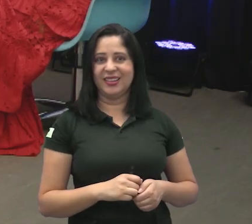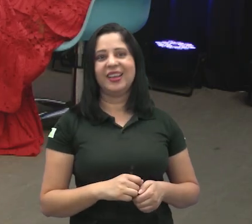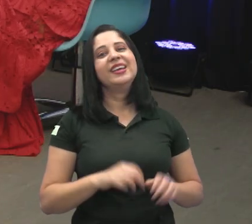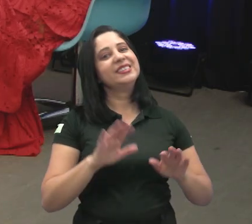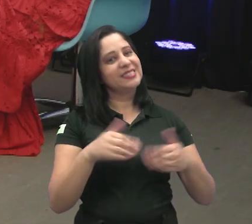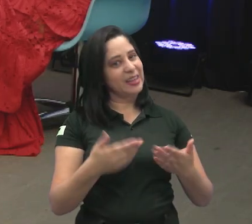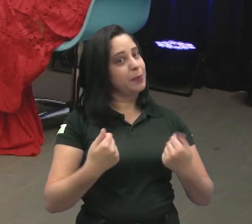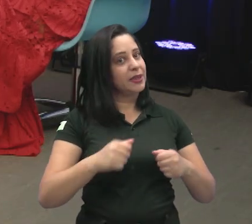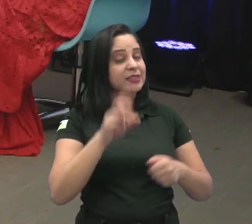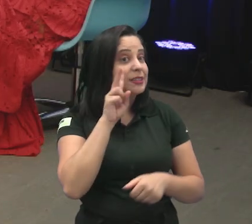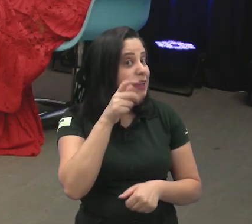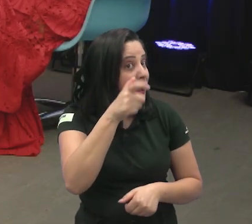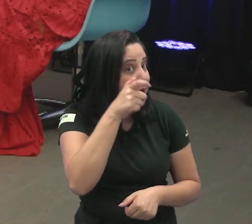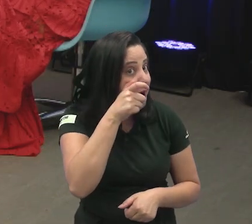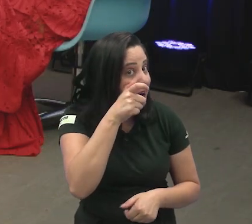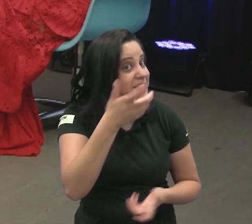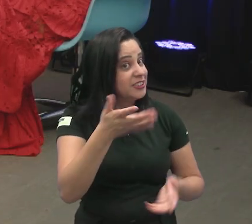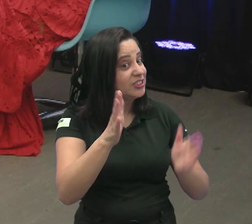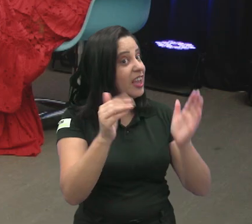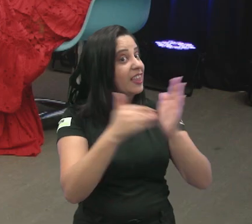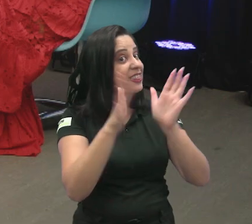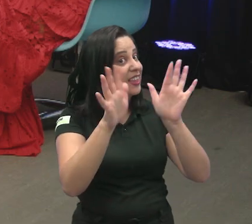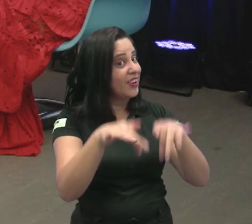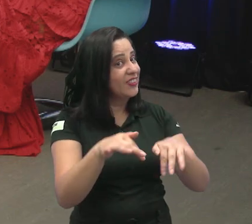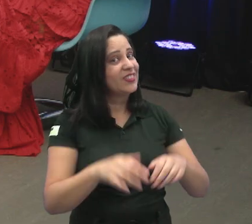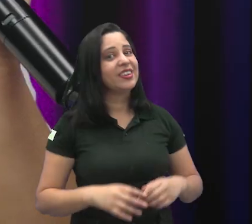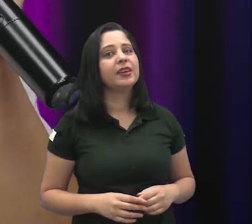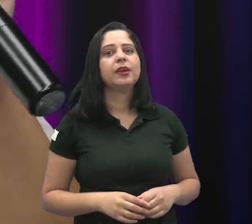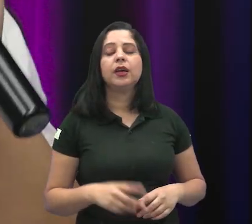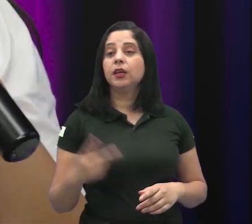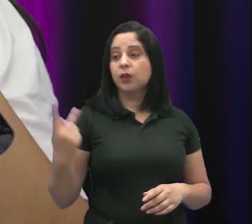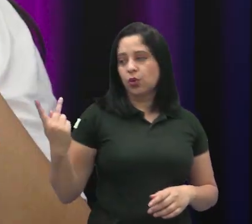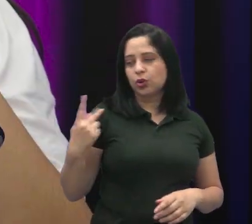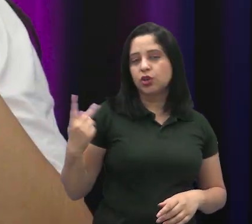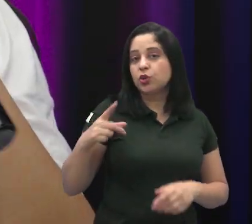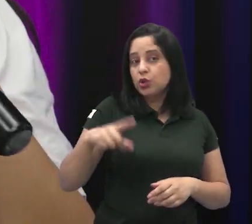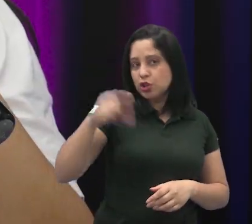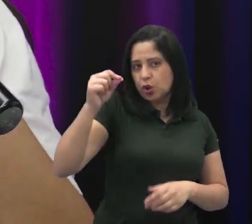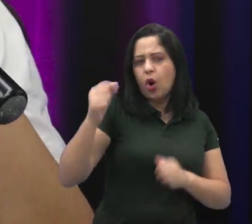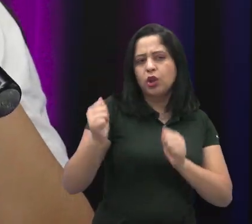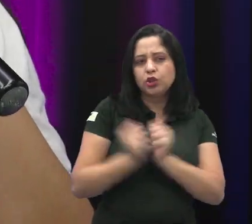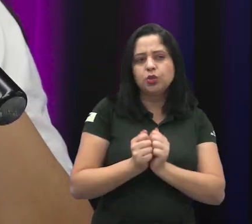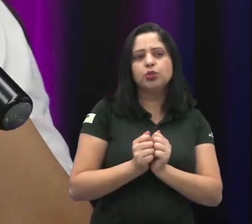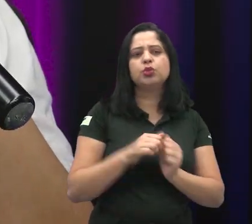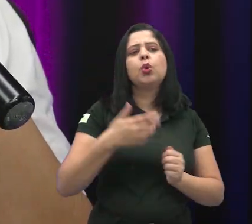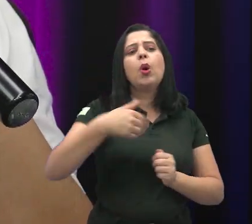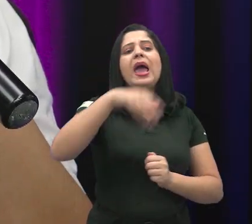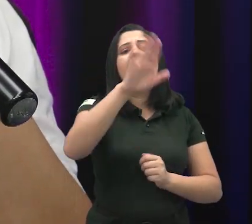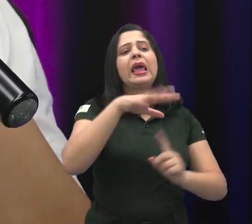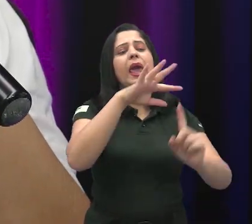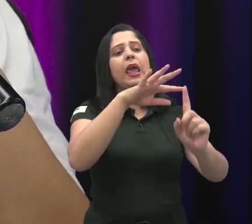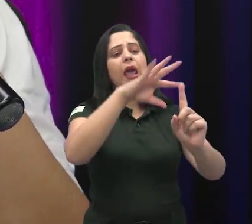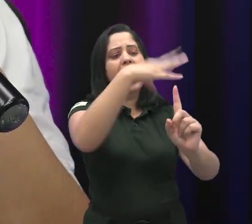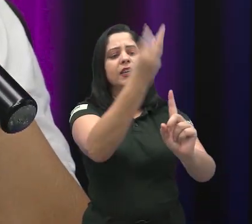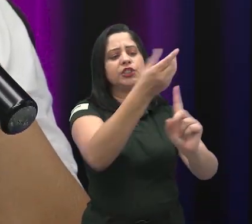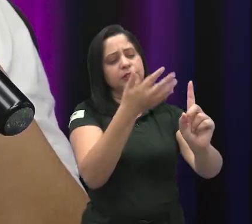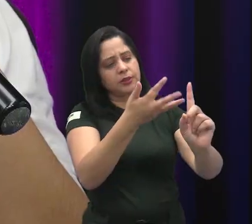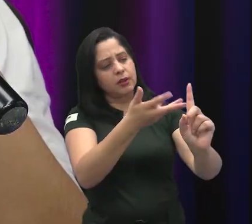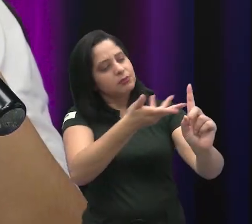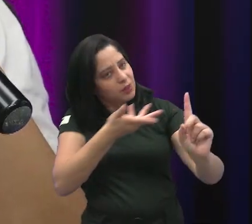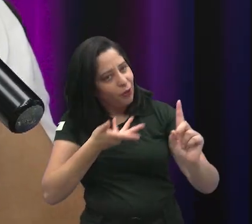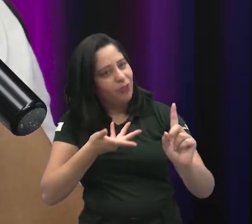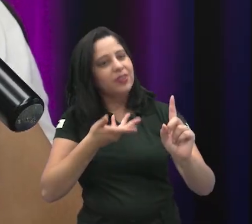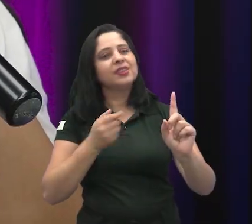aparecer os créditos. Isso aí. A gente escolhe meio que junto, né, Vi? Os artistas, a gente vê alguns artistas que